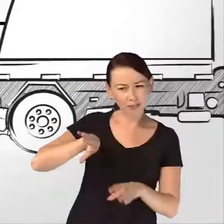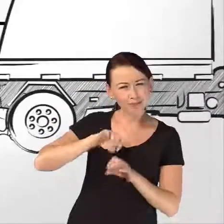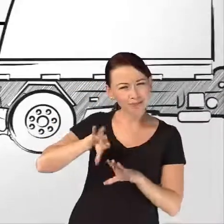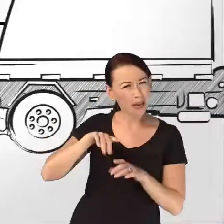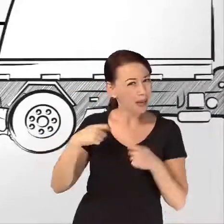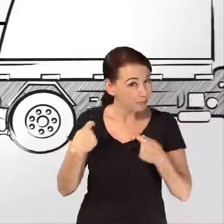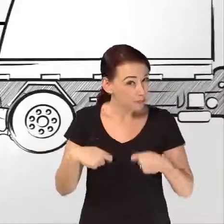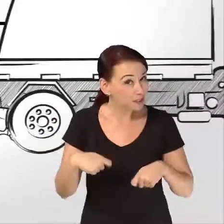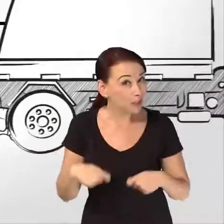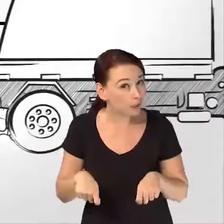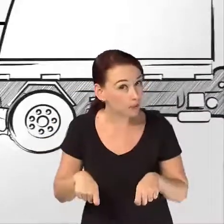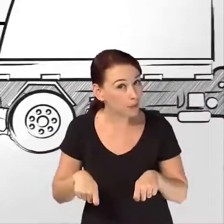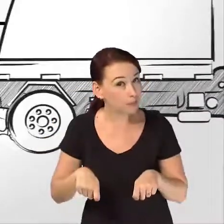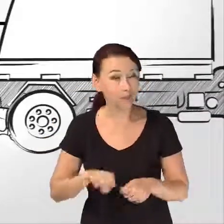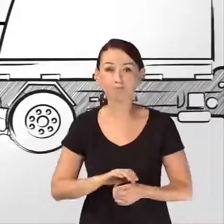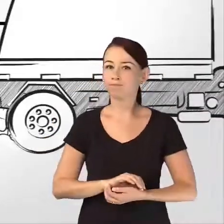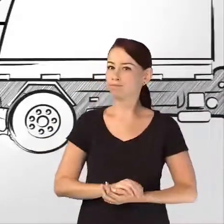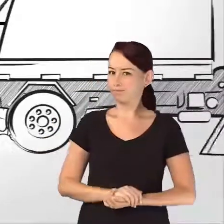necessário?